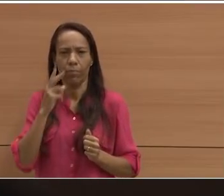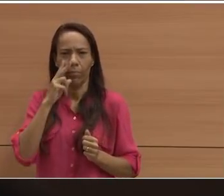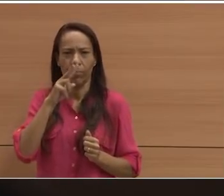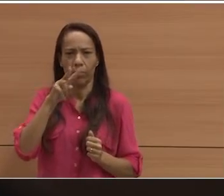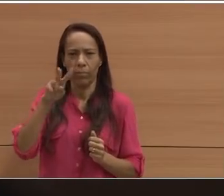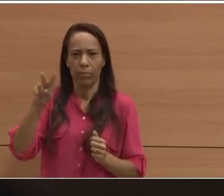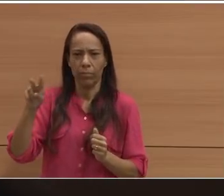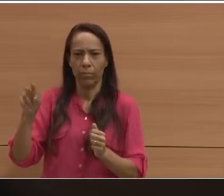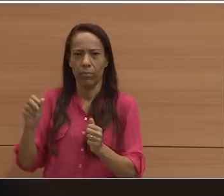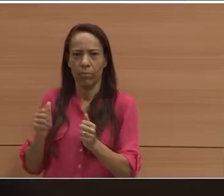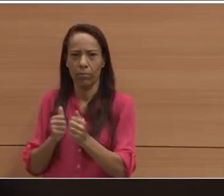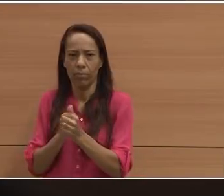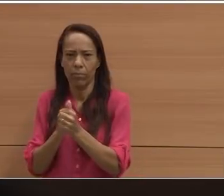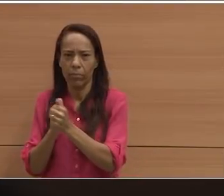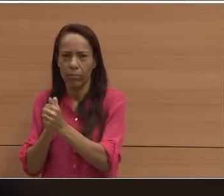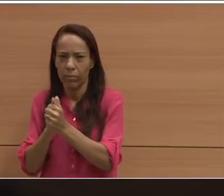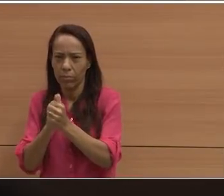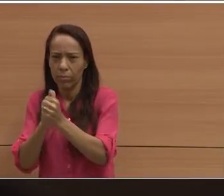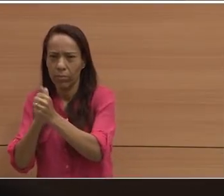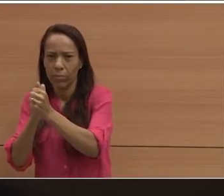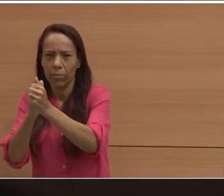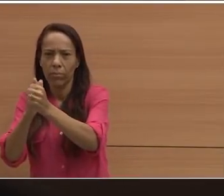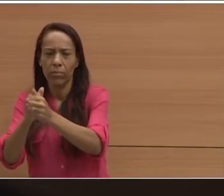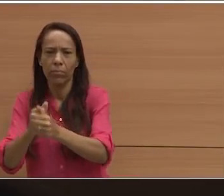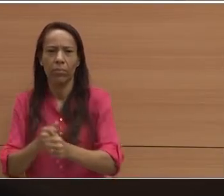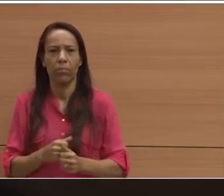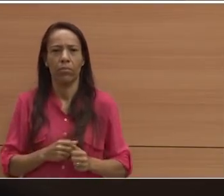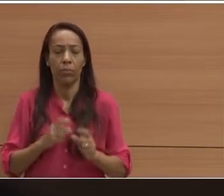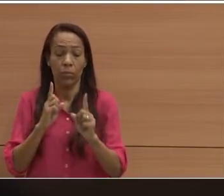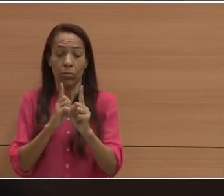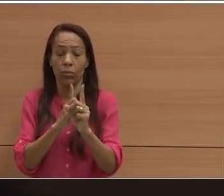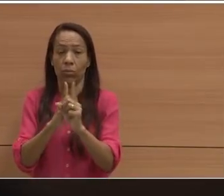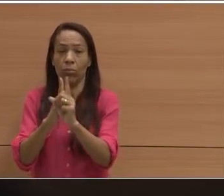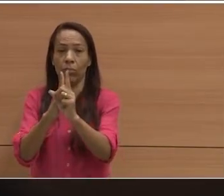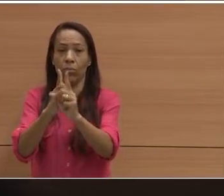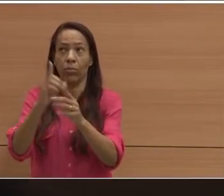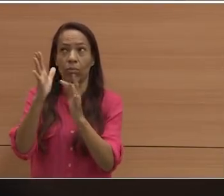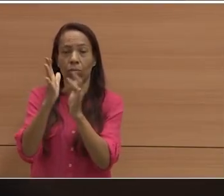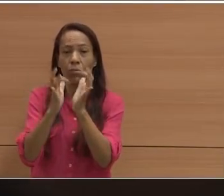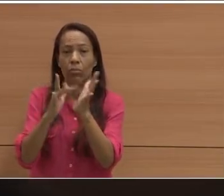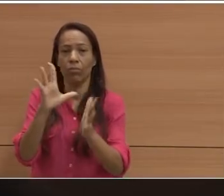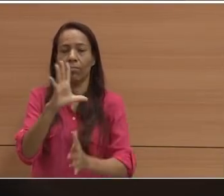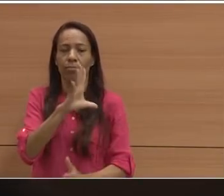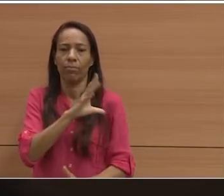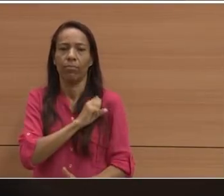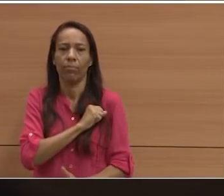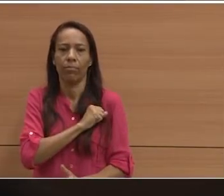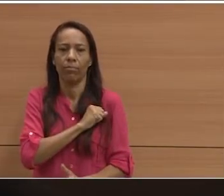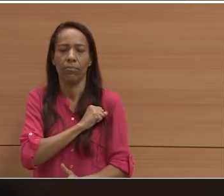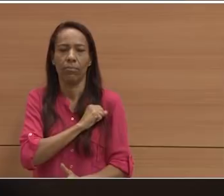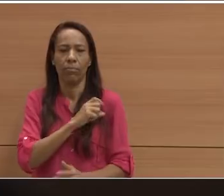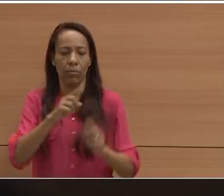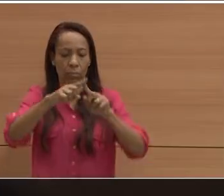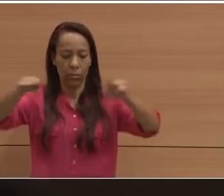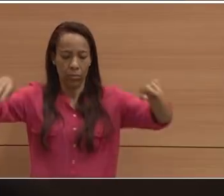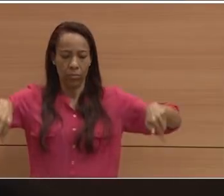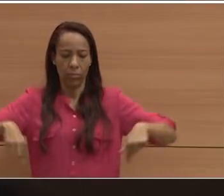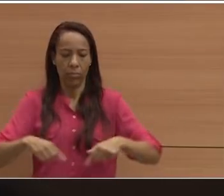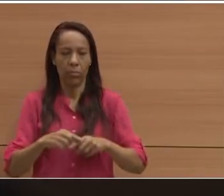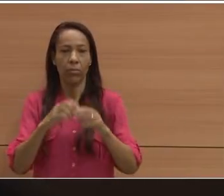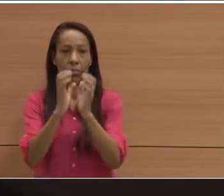ia seguindo o discípulo a quem Jesus amava, o qual na ceia se reclinara sobre o peito de